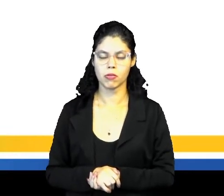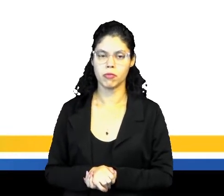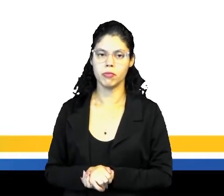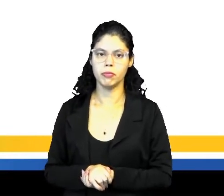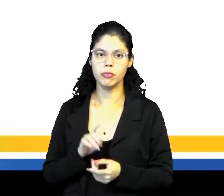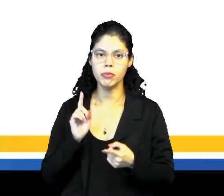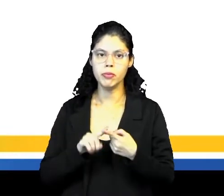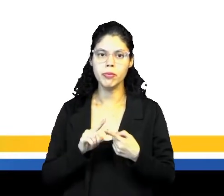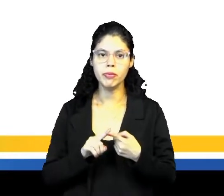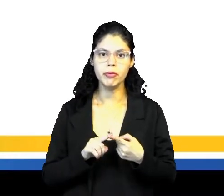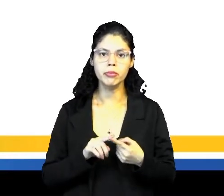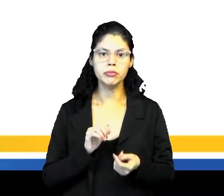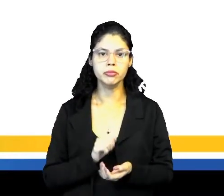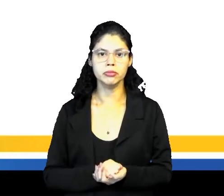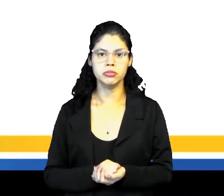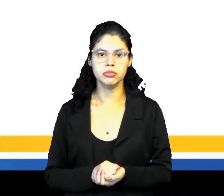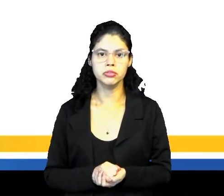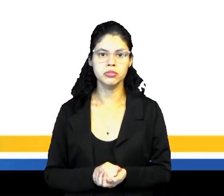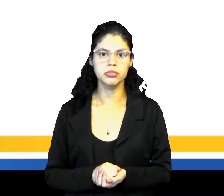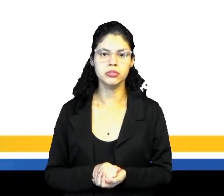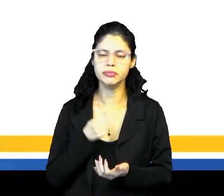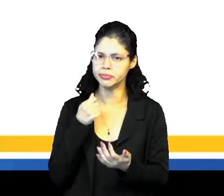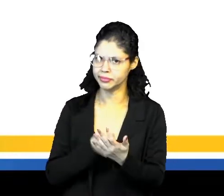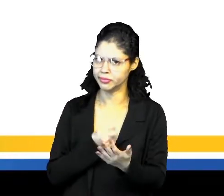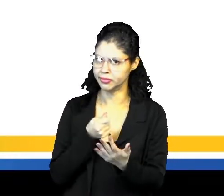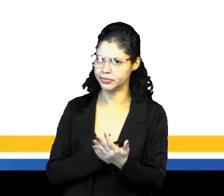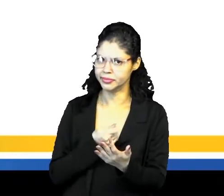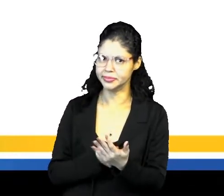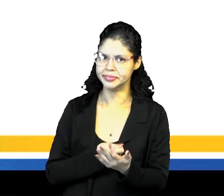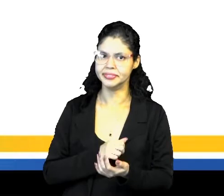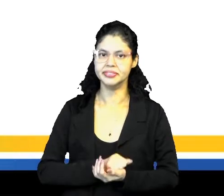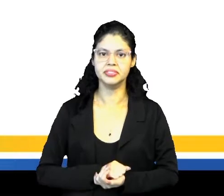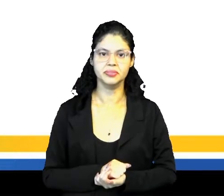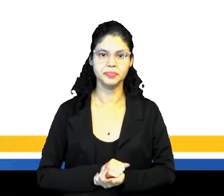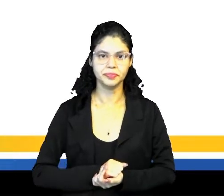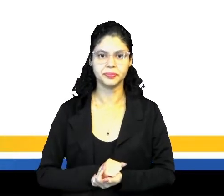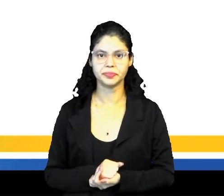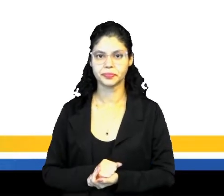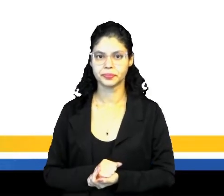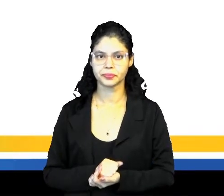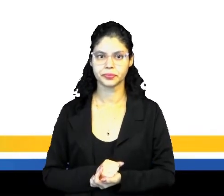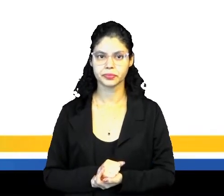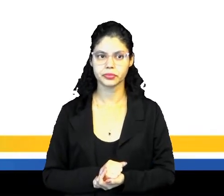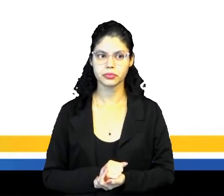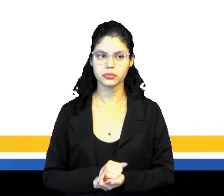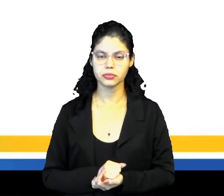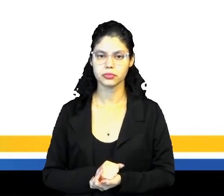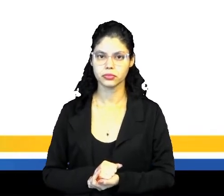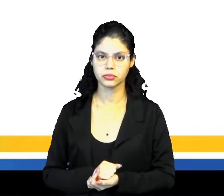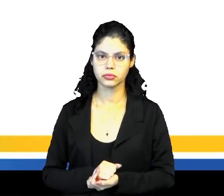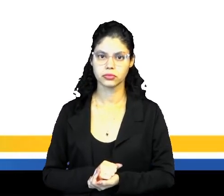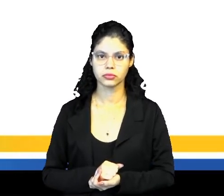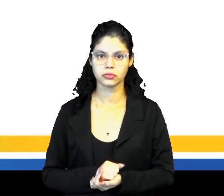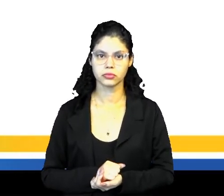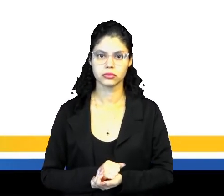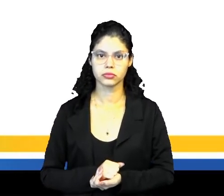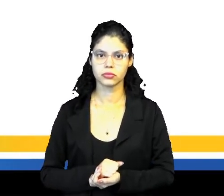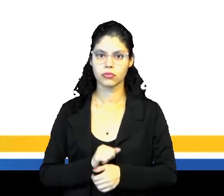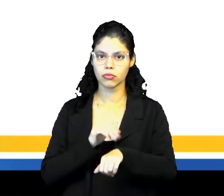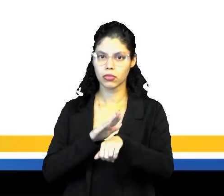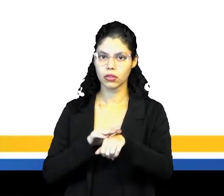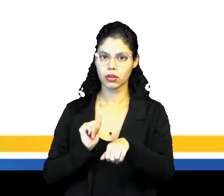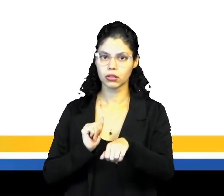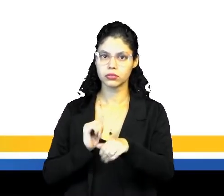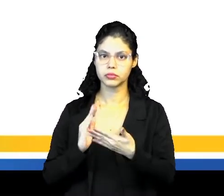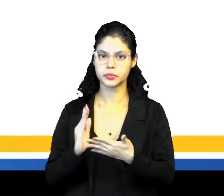ali o primeiro call for, que significa exigir ou requerer. Nós temos call in,